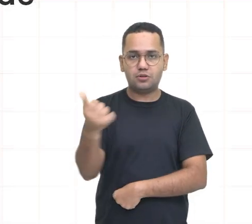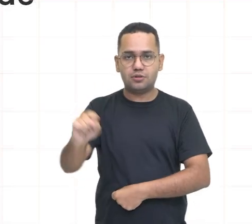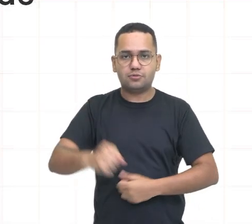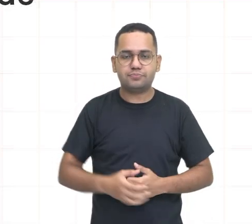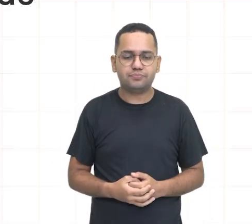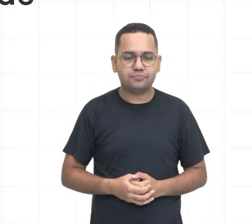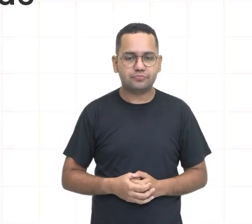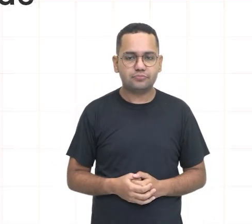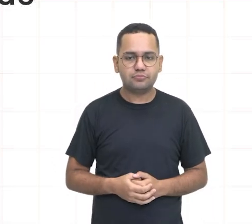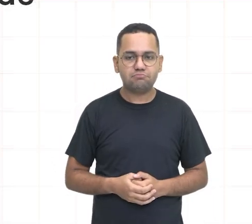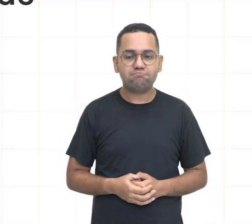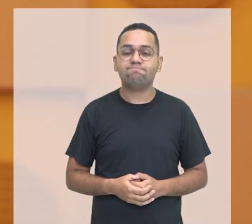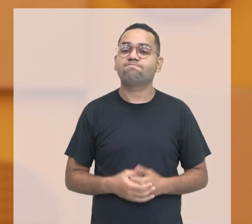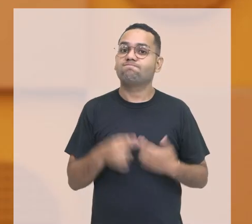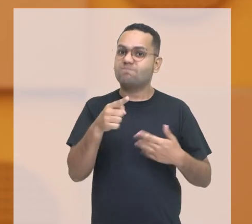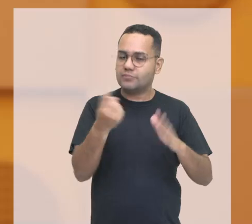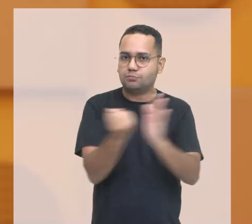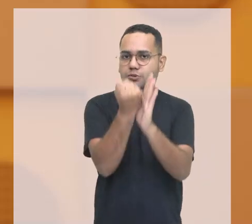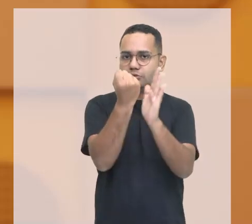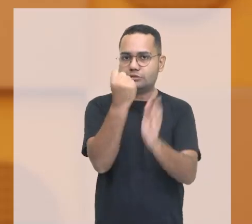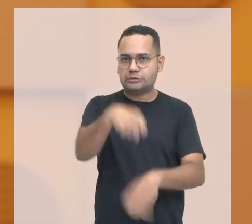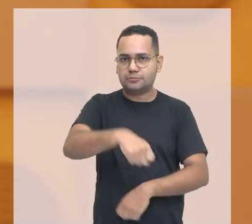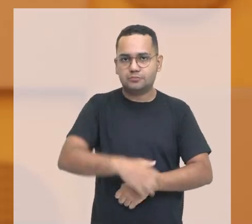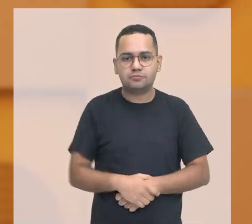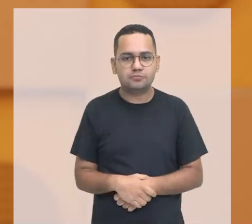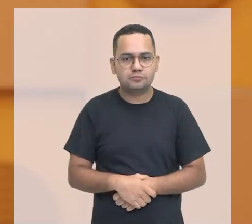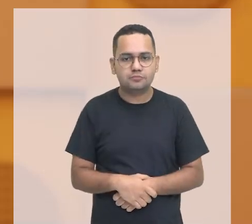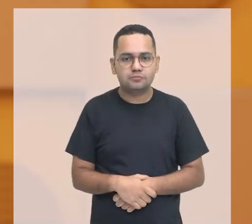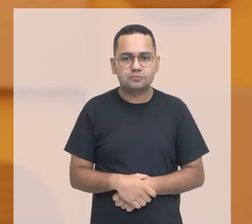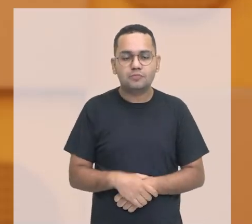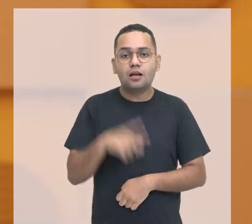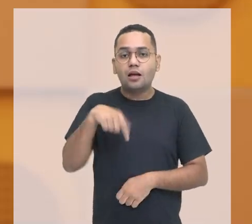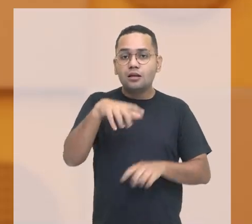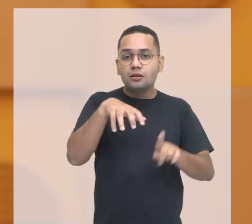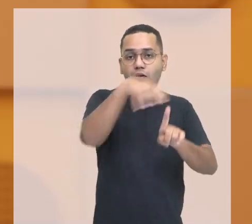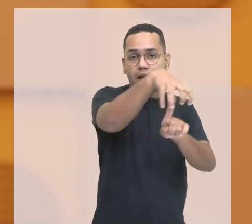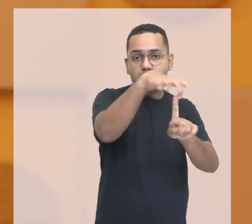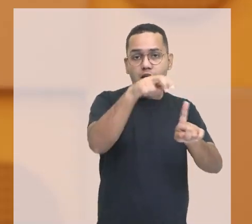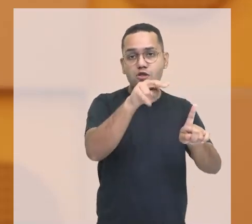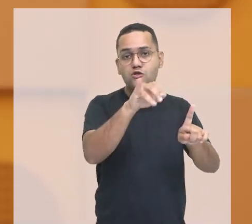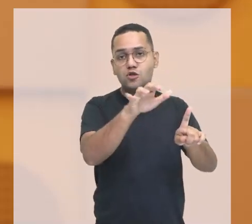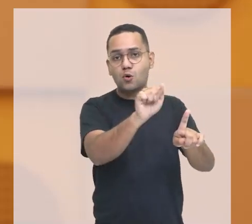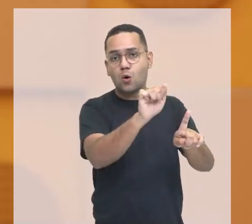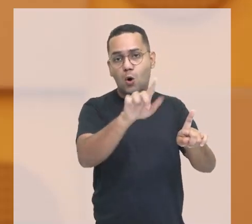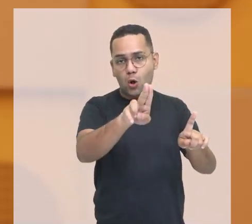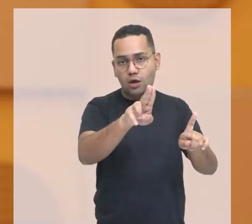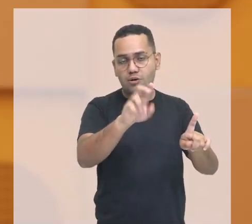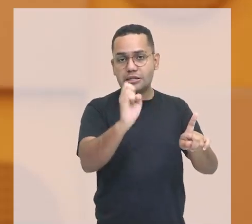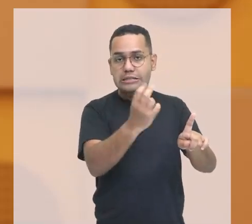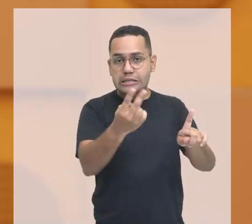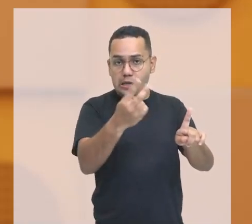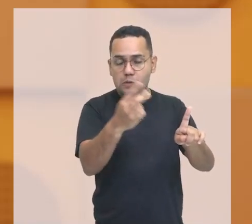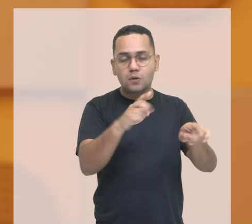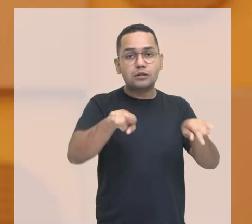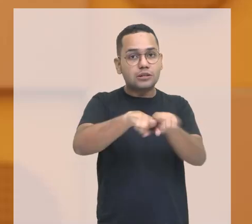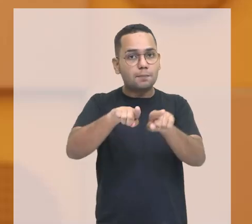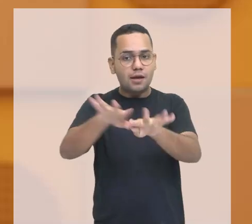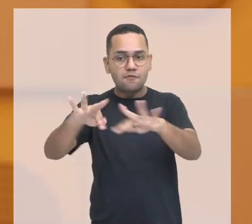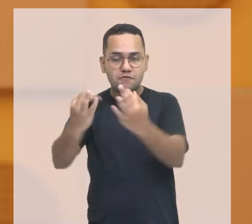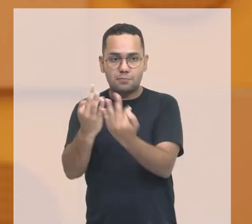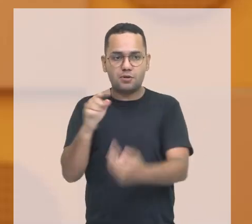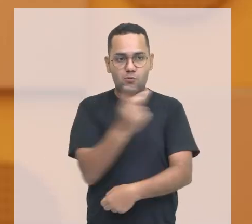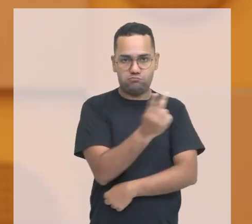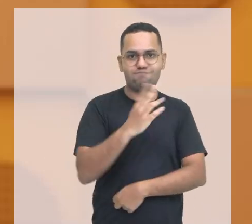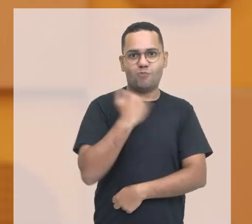mais dramáticos da Revolução. A execução do czar Nicolau II e de sua família. Muitas histórias